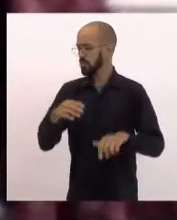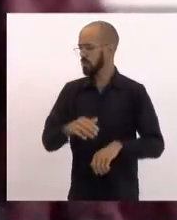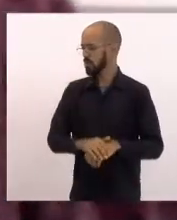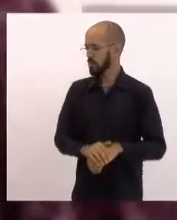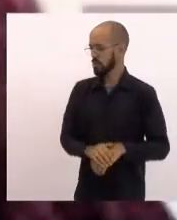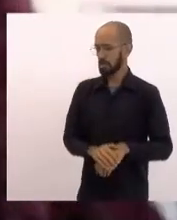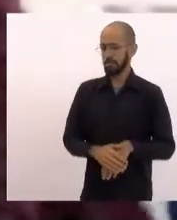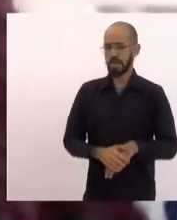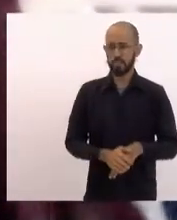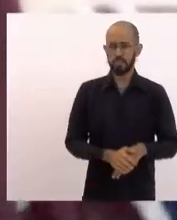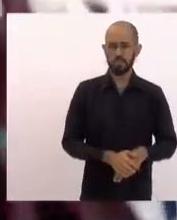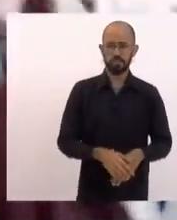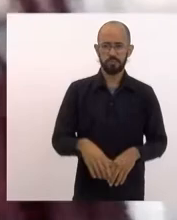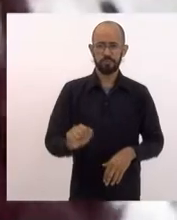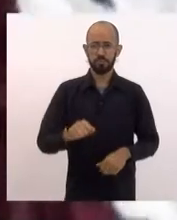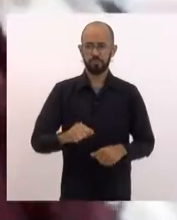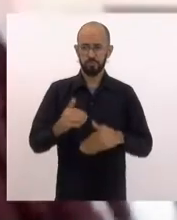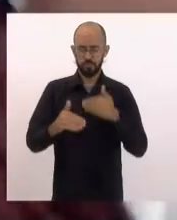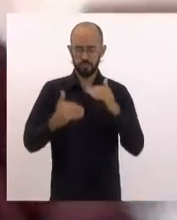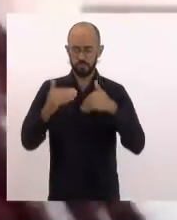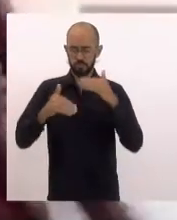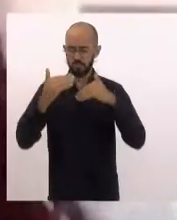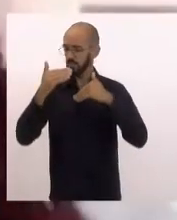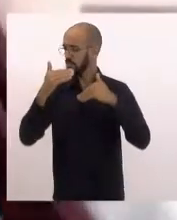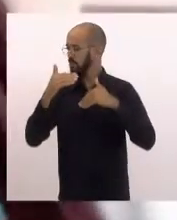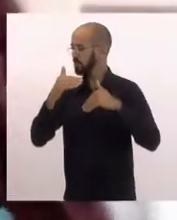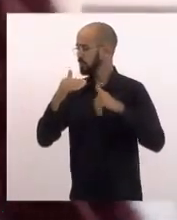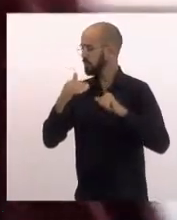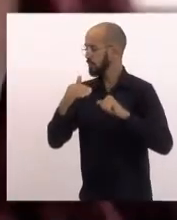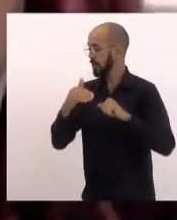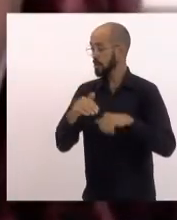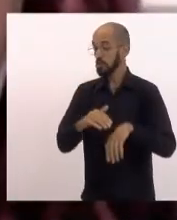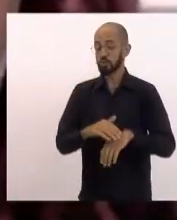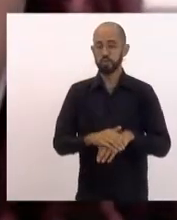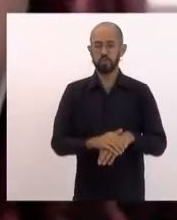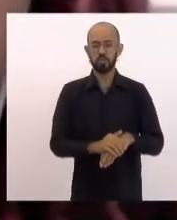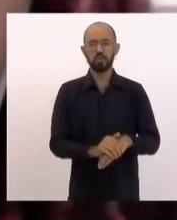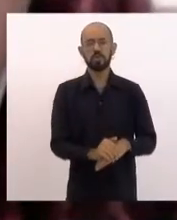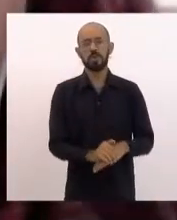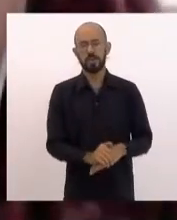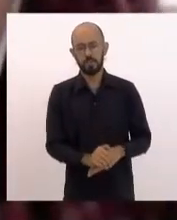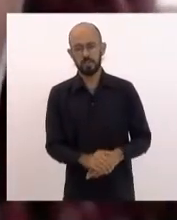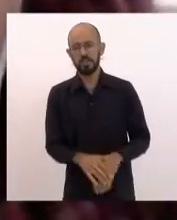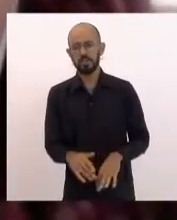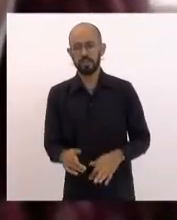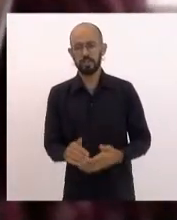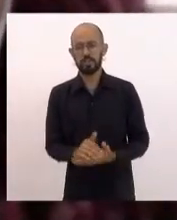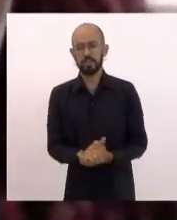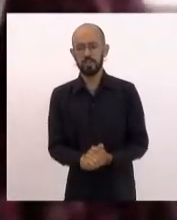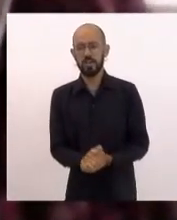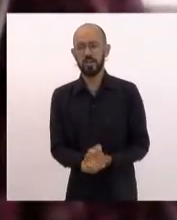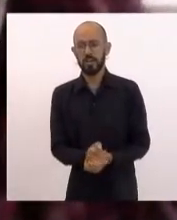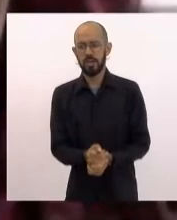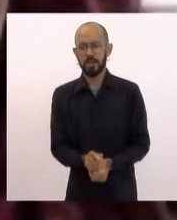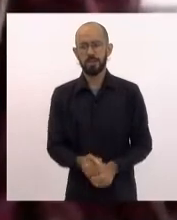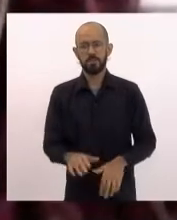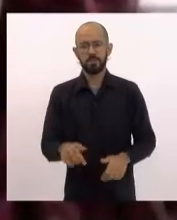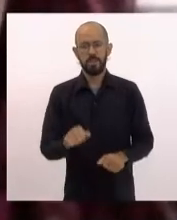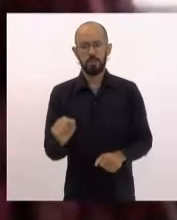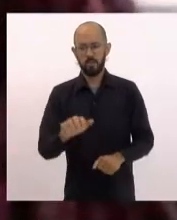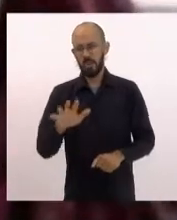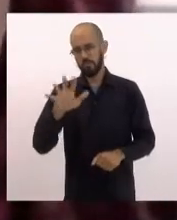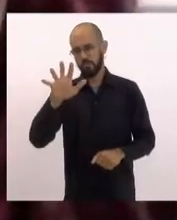fundamental para o desenvolvimento daquele espaço. Né? A gente sabe que a Maré é uma favela